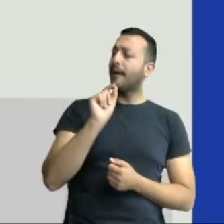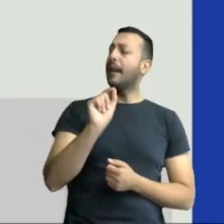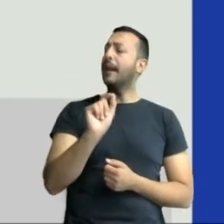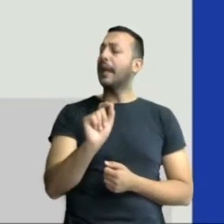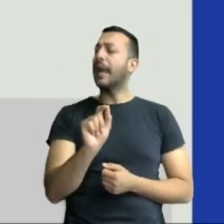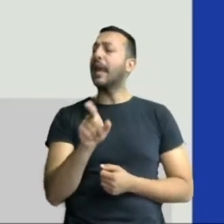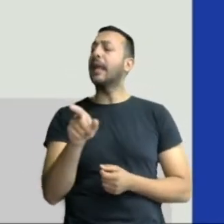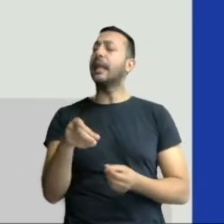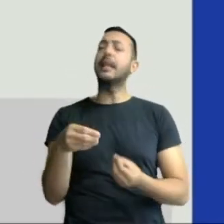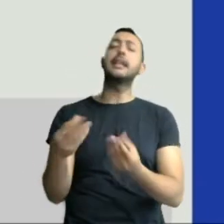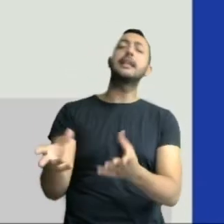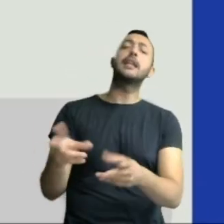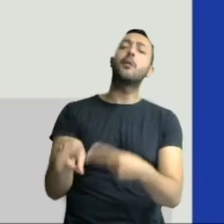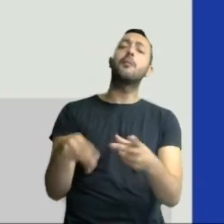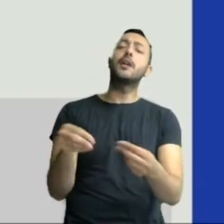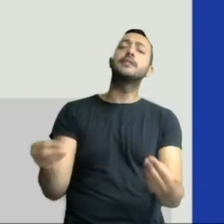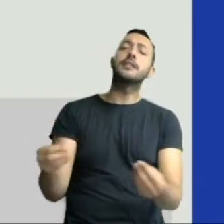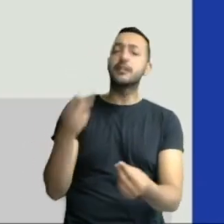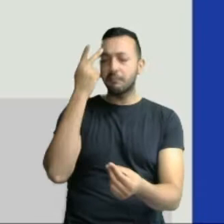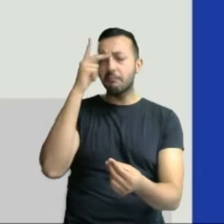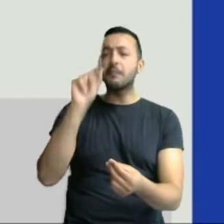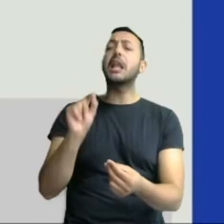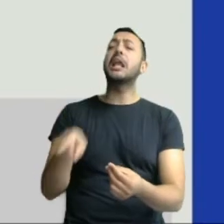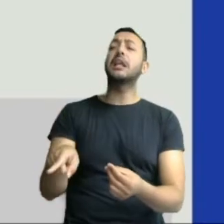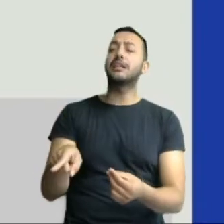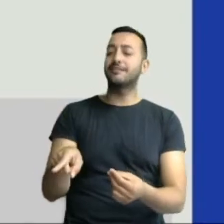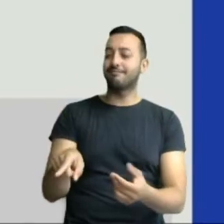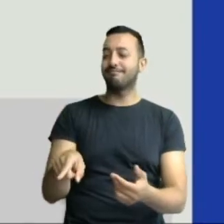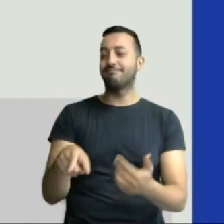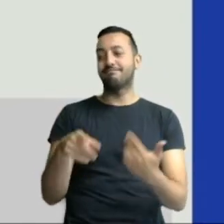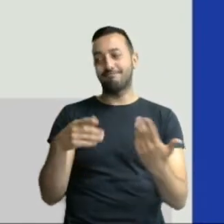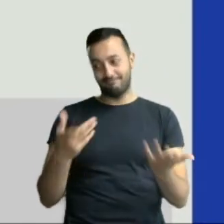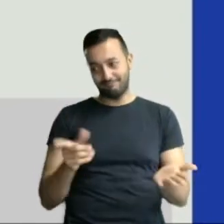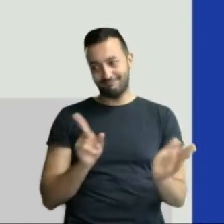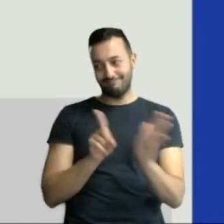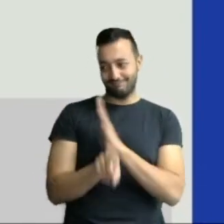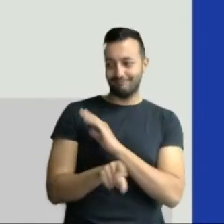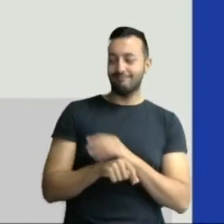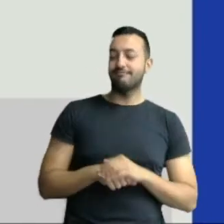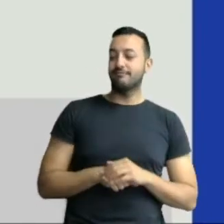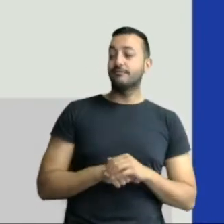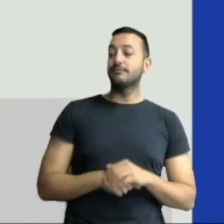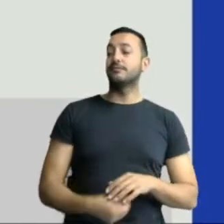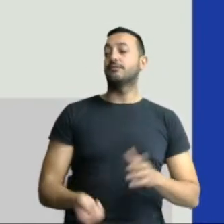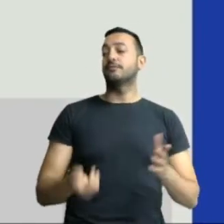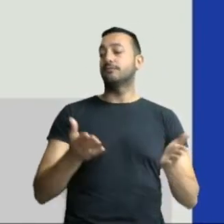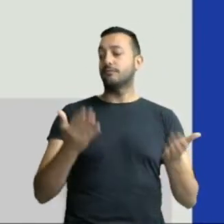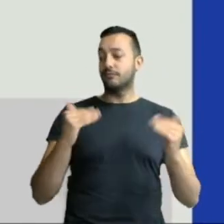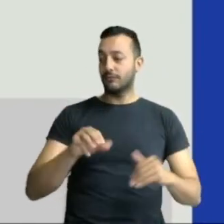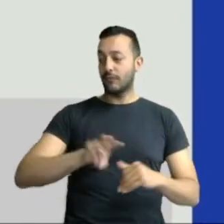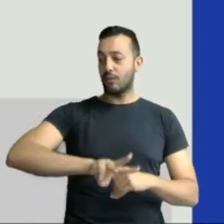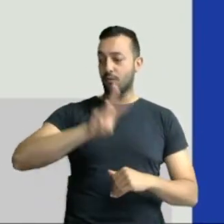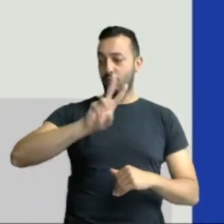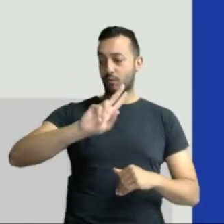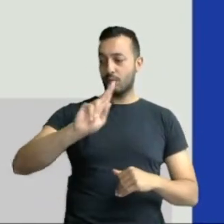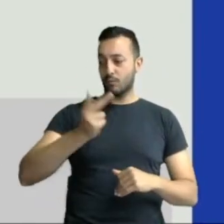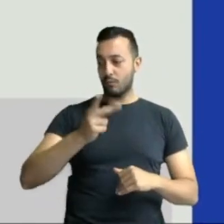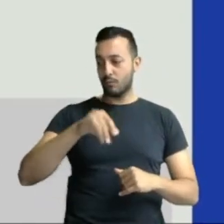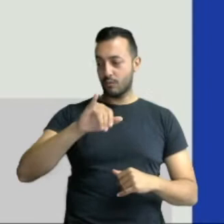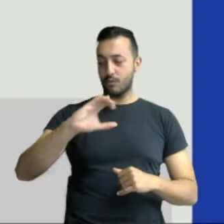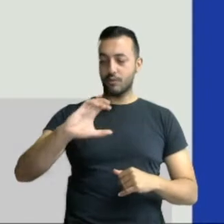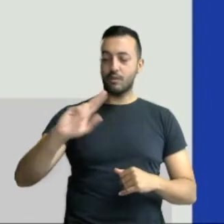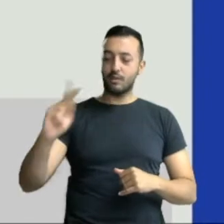present? Para quem ele deu o presente. E o which, que nós vamos